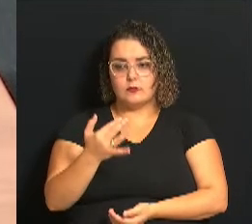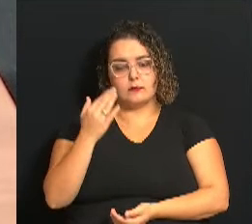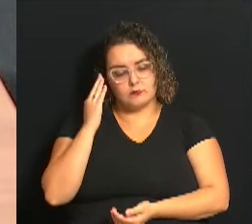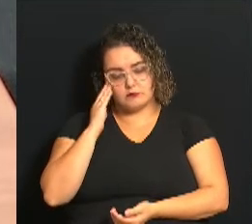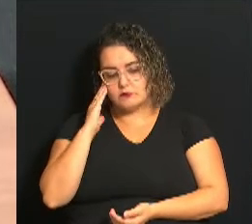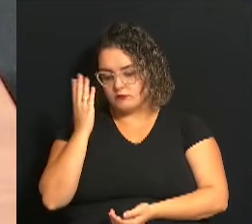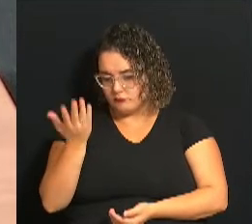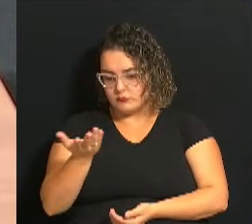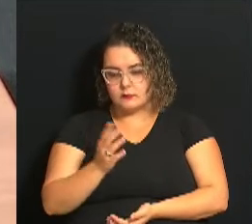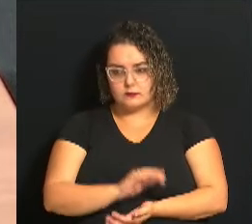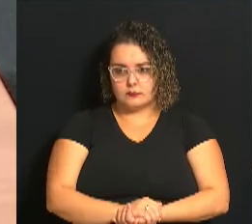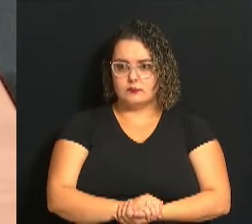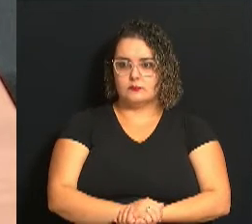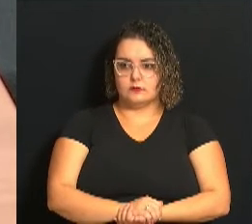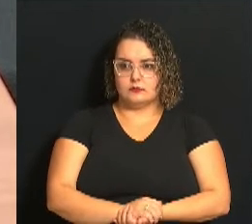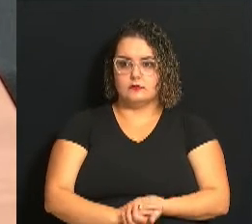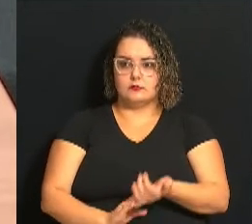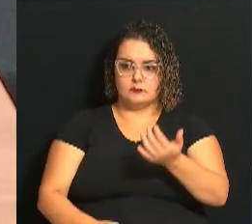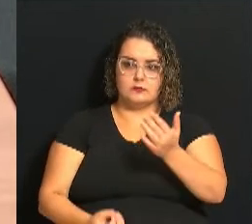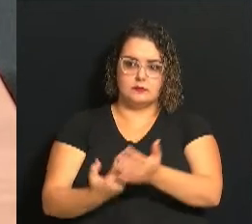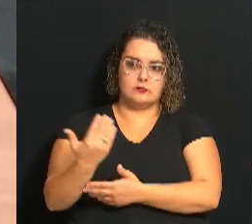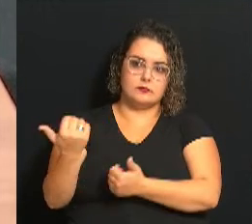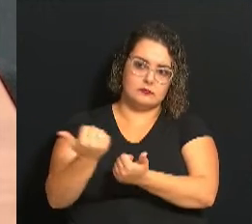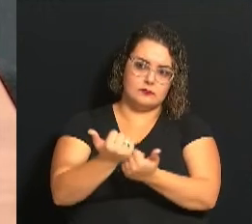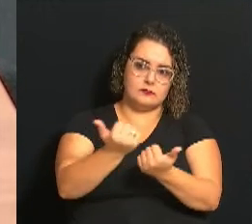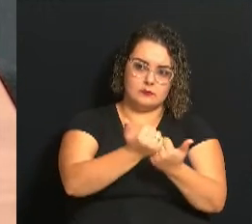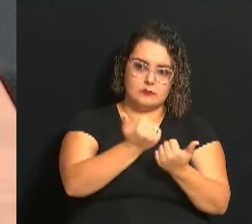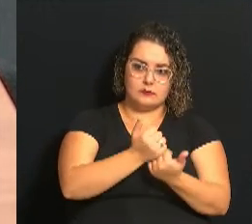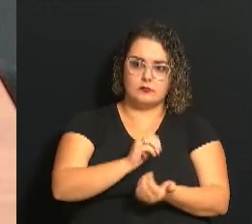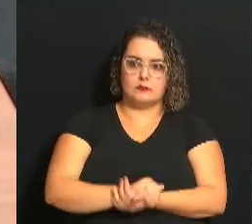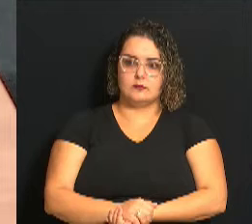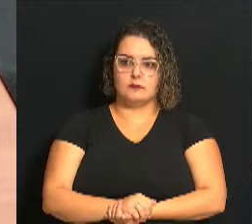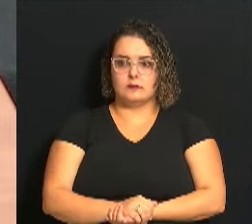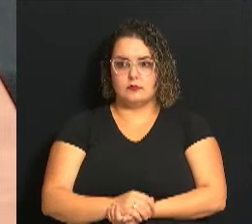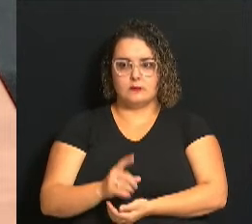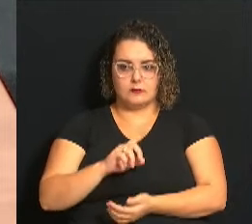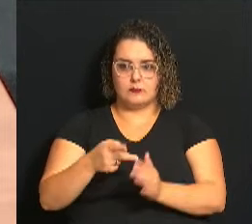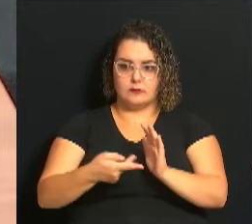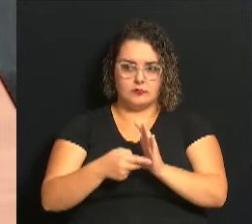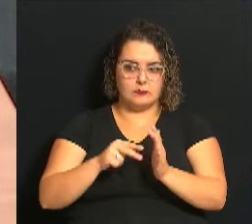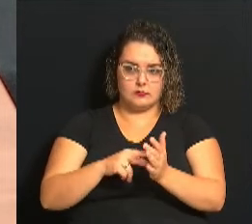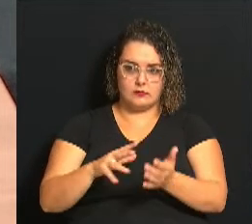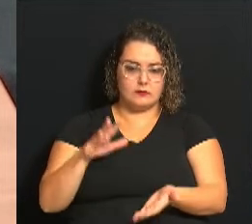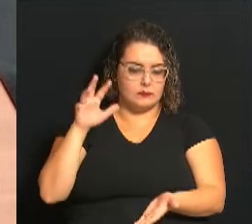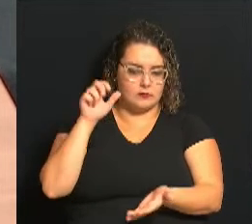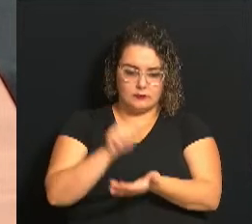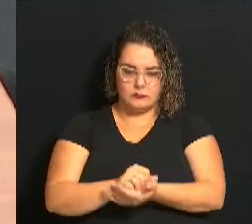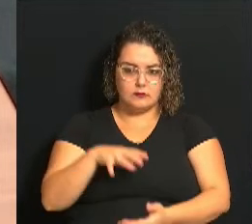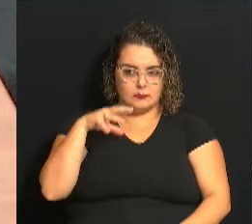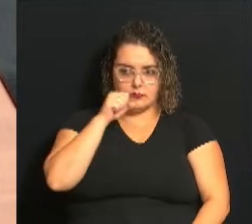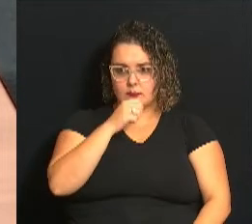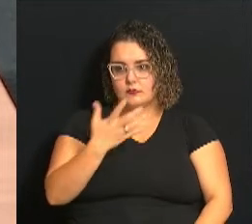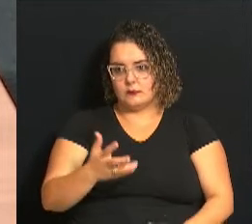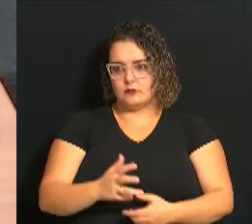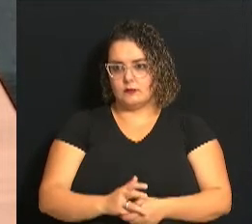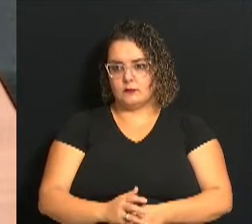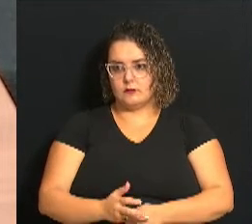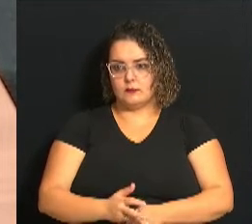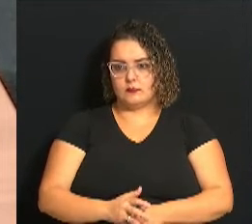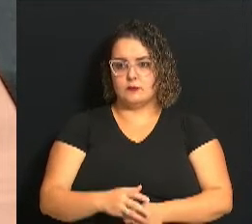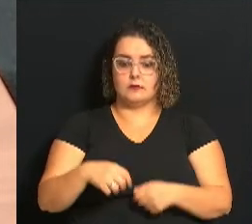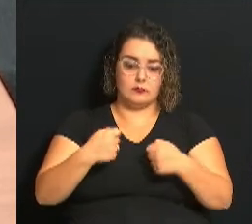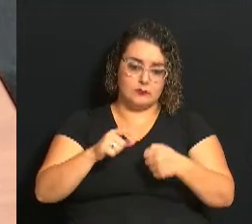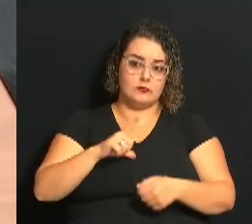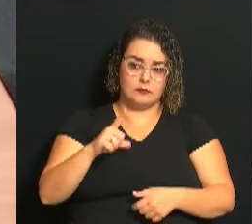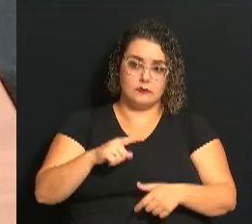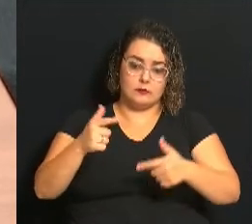fato de ter a criação dos cargos não significa que eles serão preenchidos imediatamente, porque você precisa ter a unidade física, né?